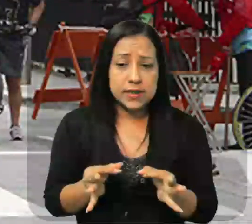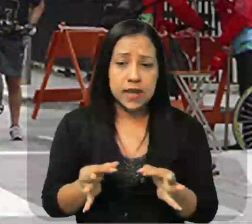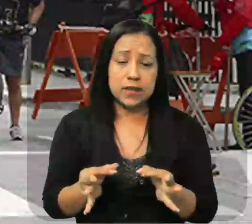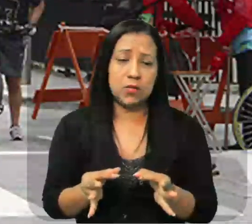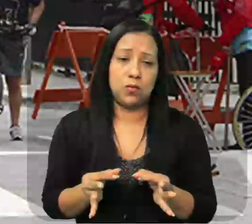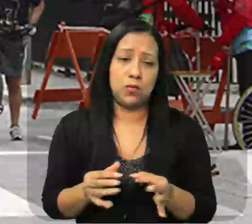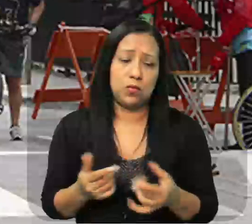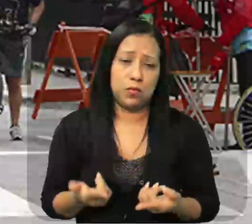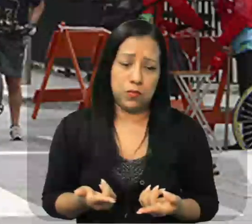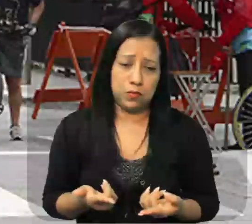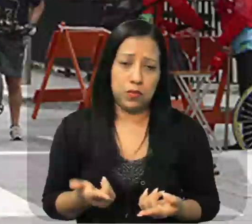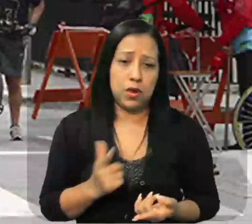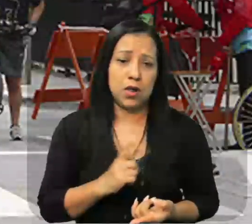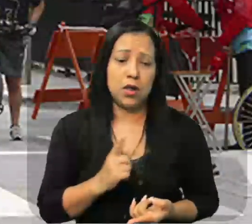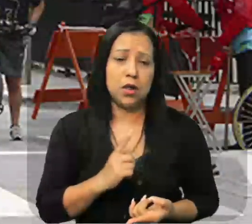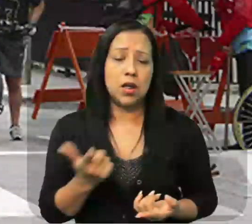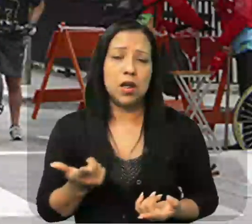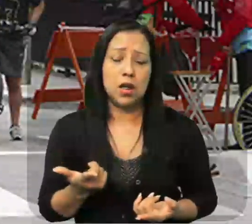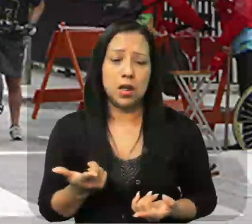um lugar com mais,